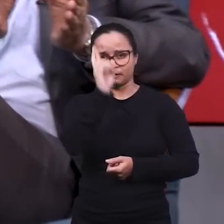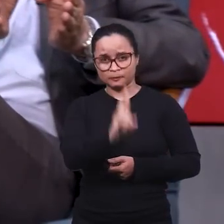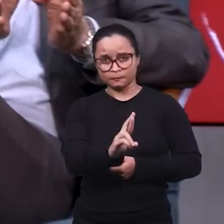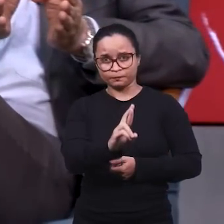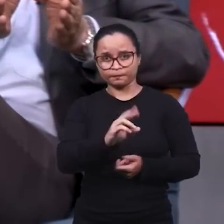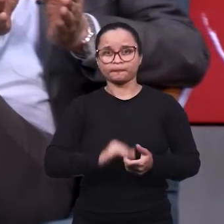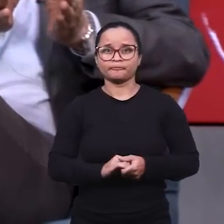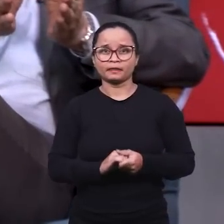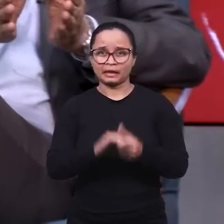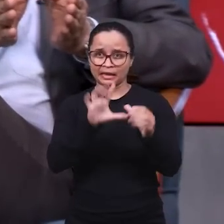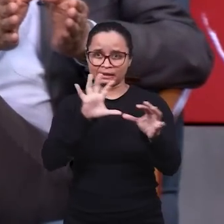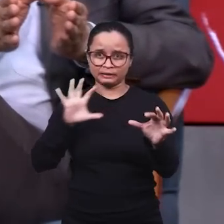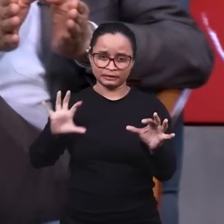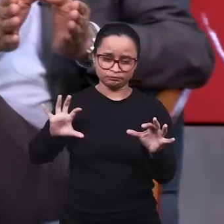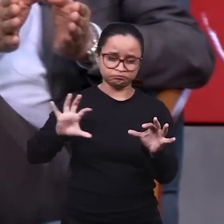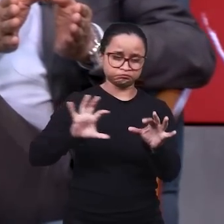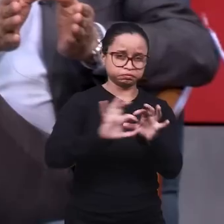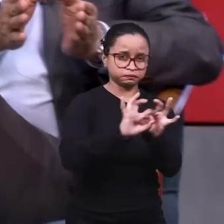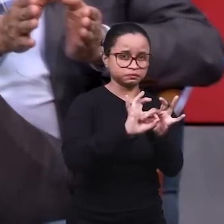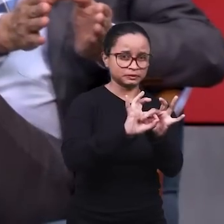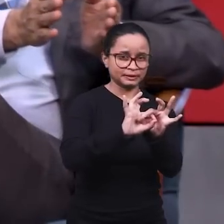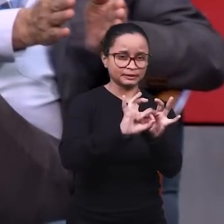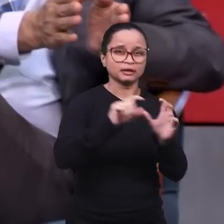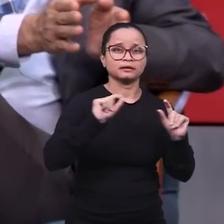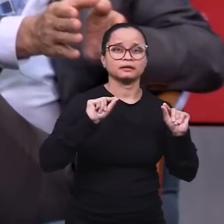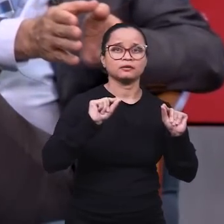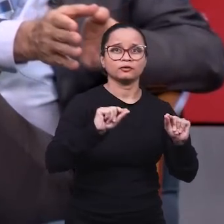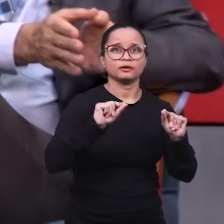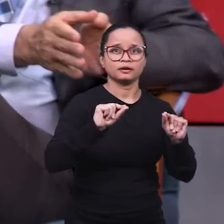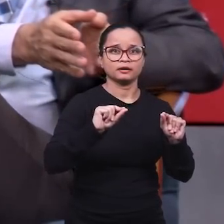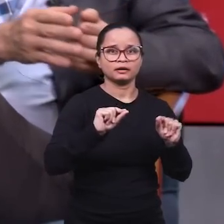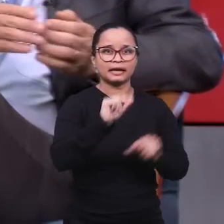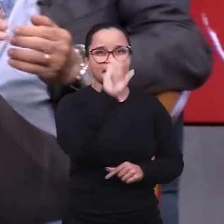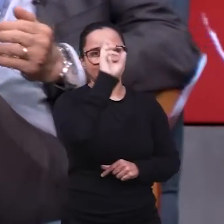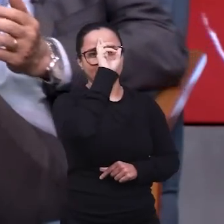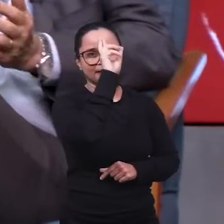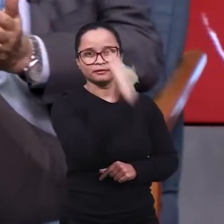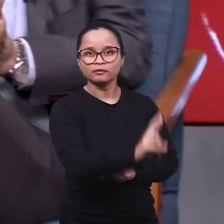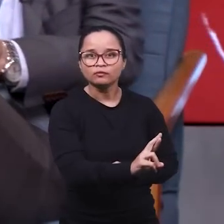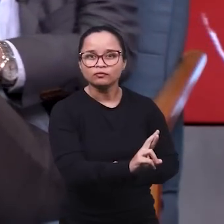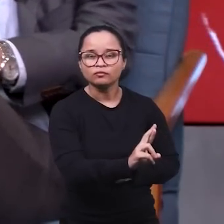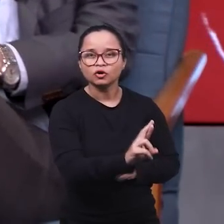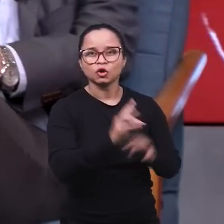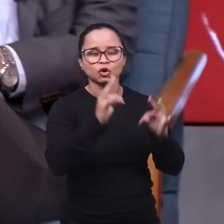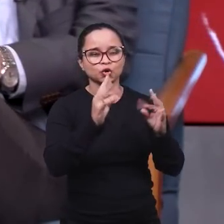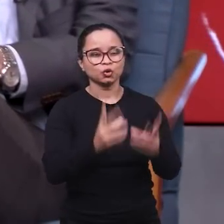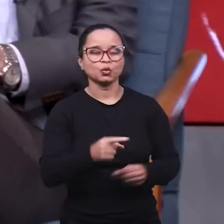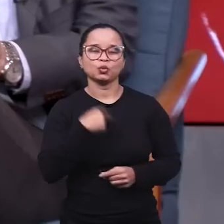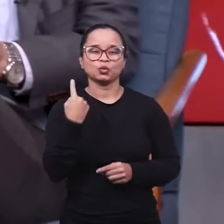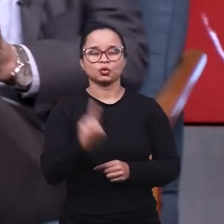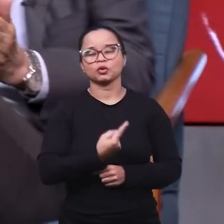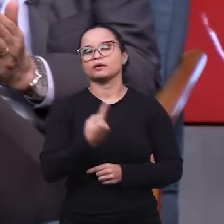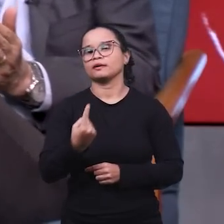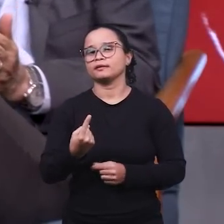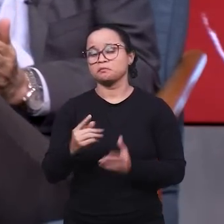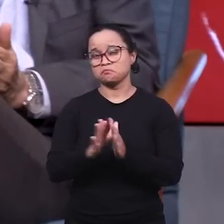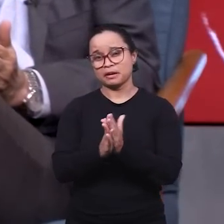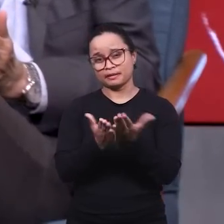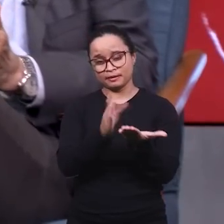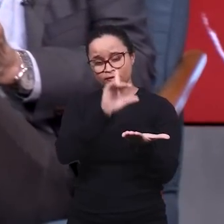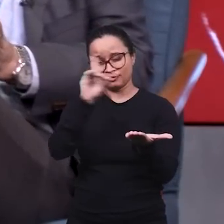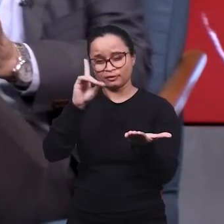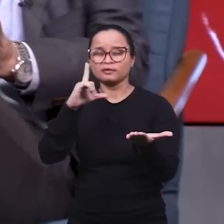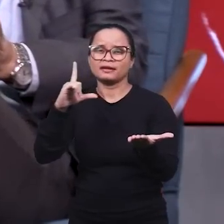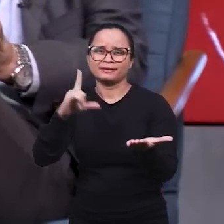ela está ligado àquilo que é razão. Todos nós podemos ter Bíblia, todos